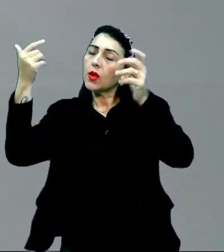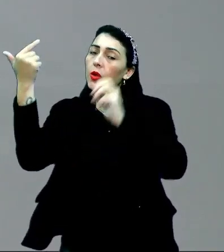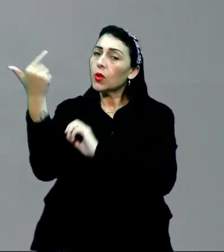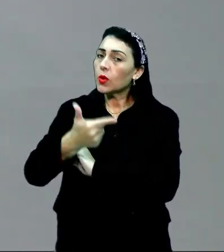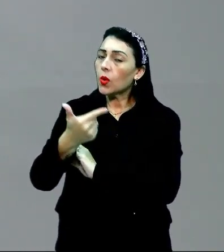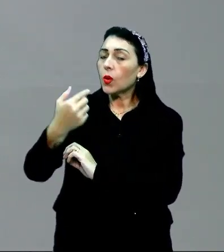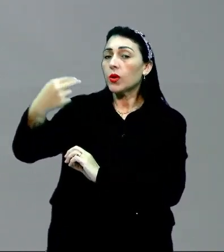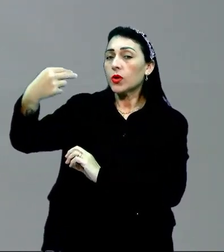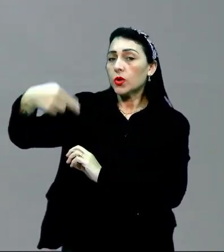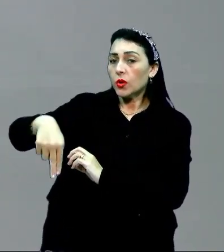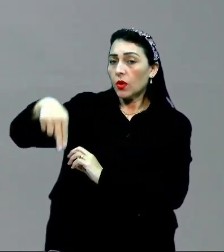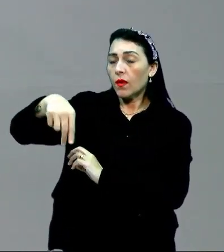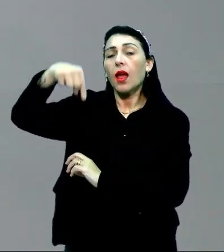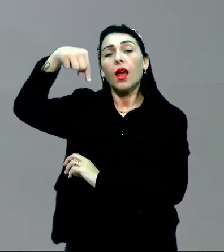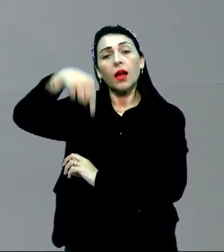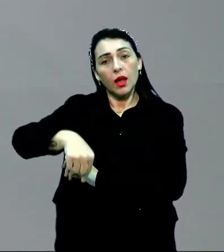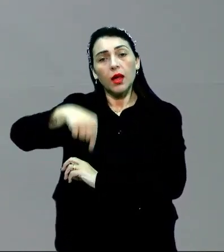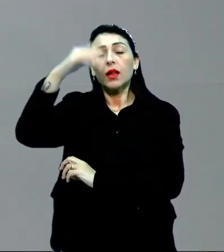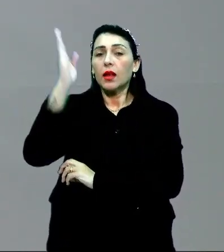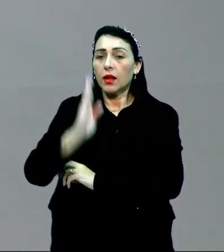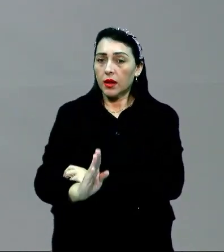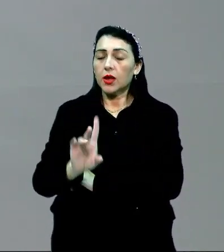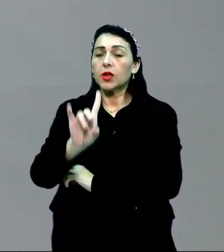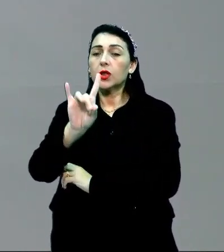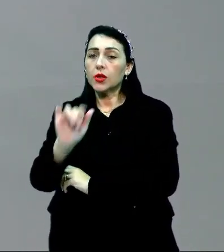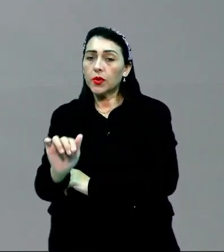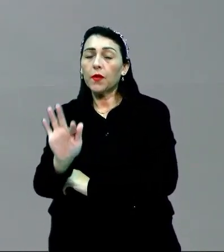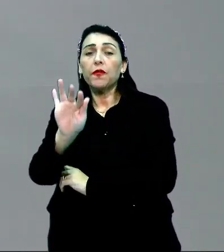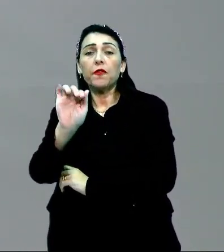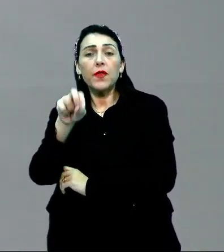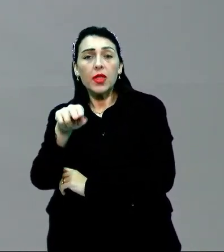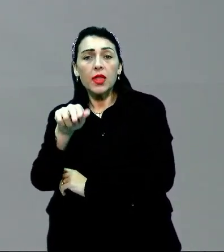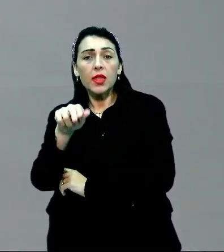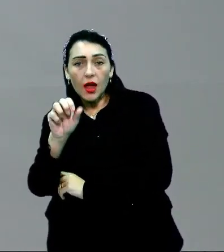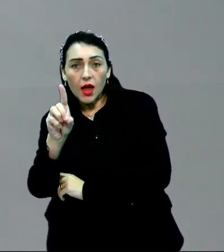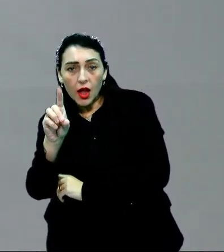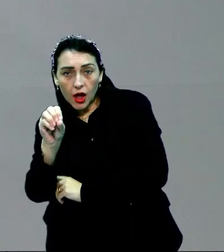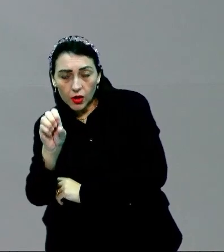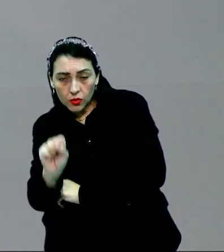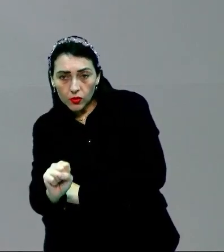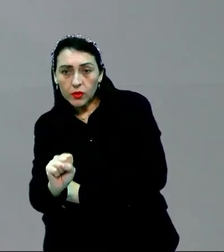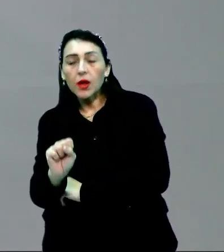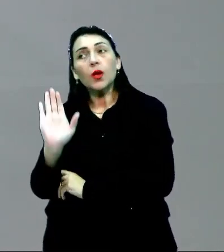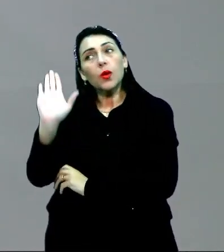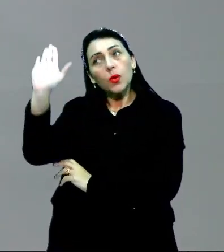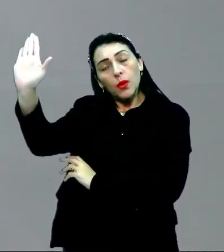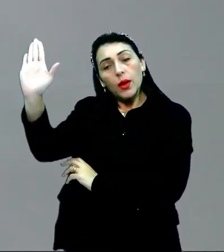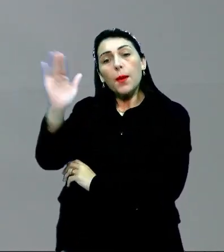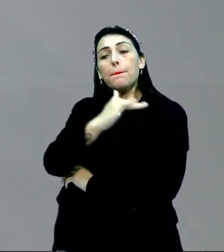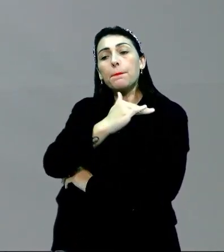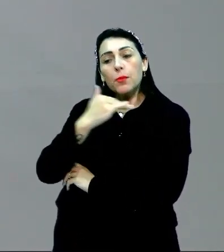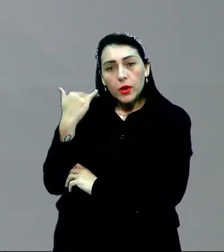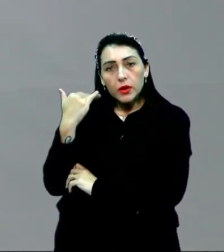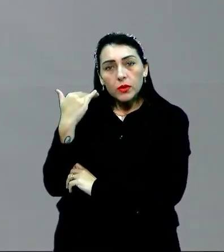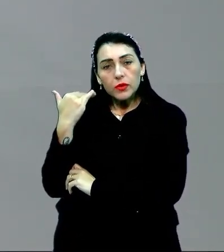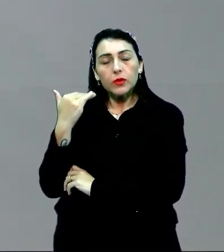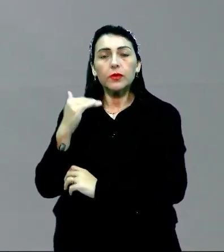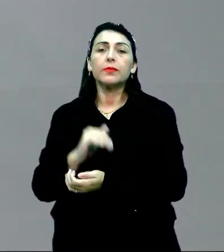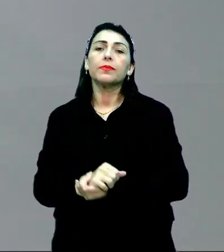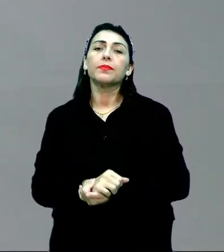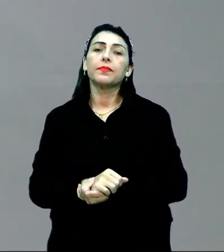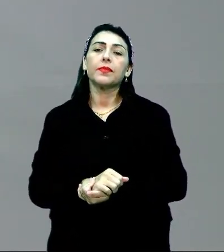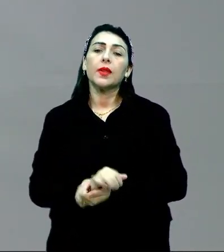de novembro aqui no Brasil Claro a gente chama Dia de Finados e lá no México de Los moertos